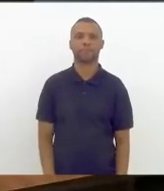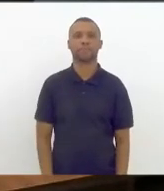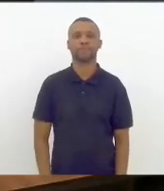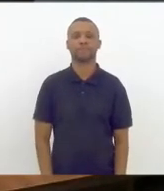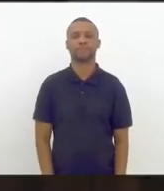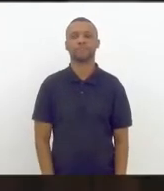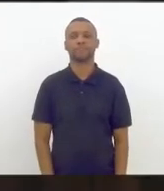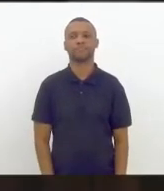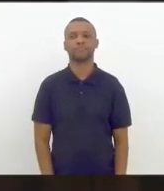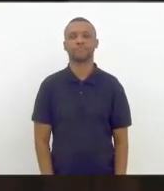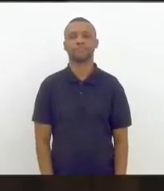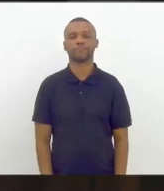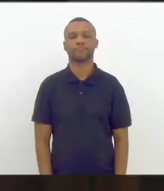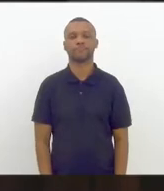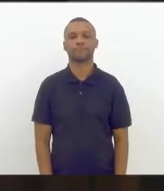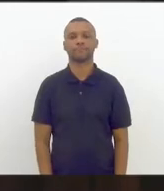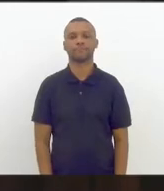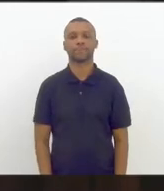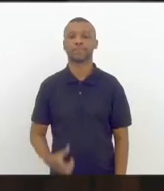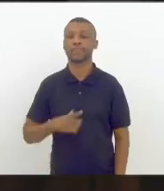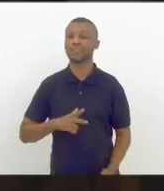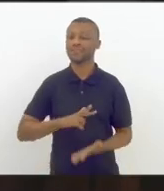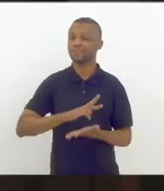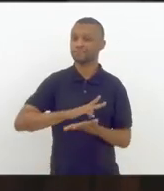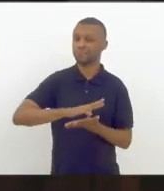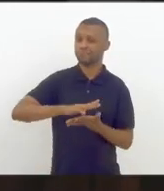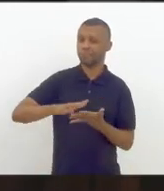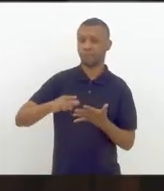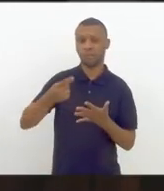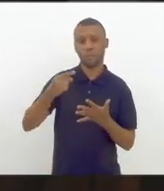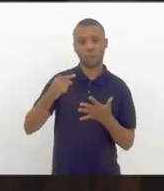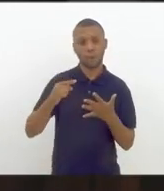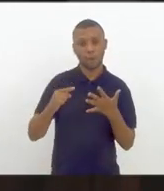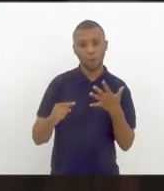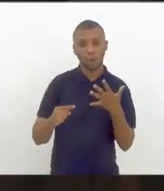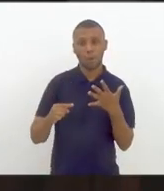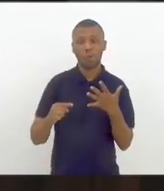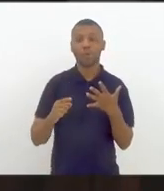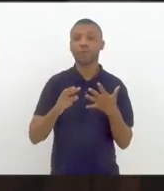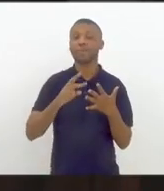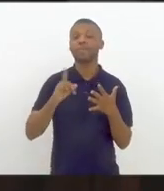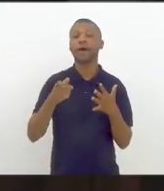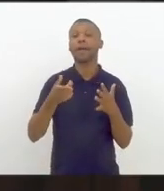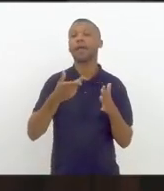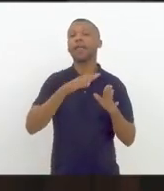tem vários destaques. Conhecendo a casa, nós vamos cair.